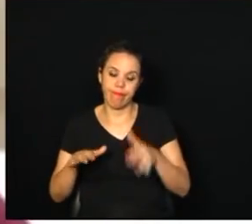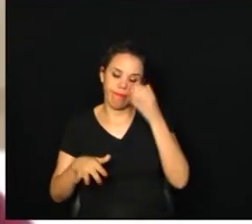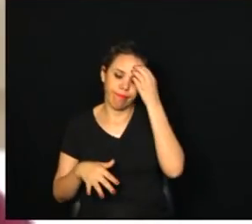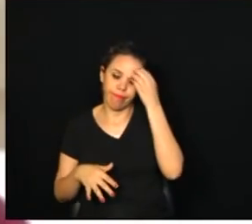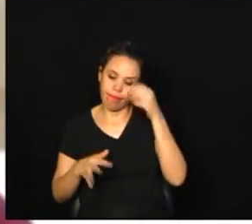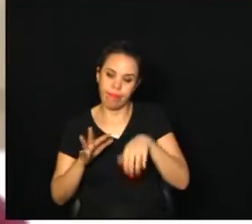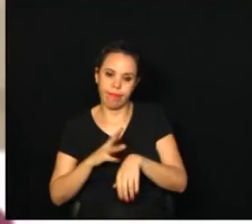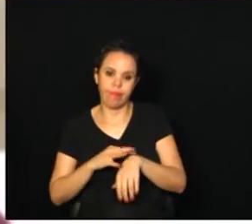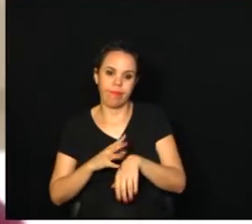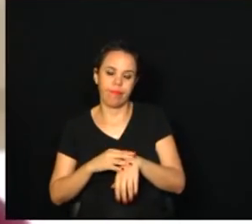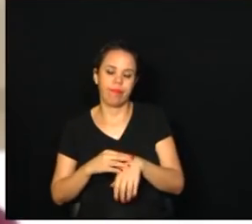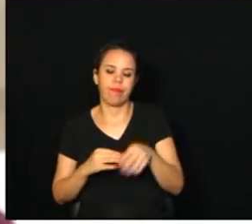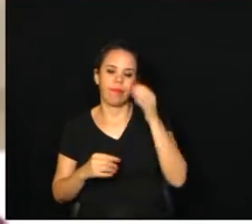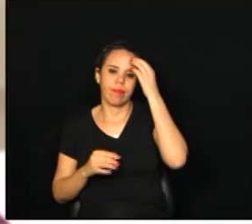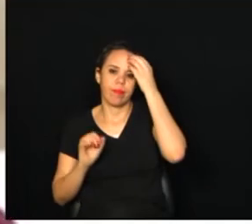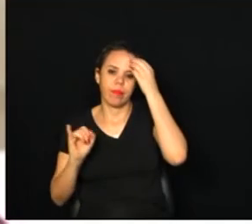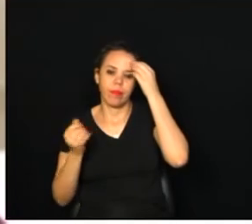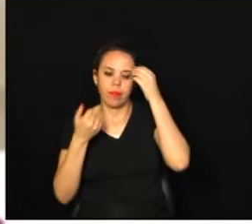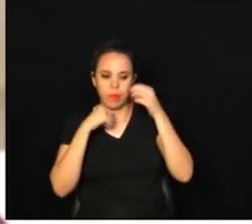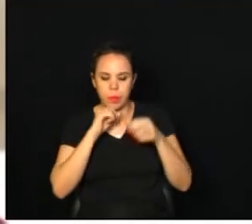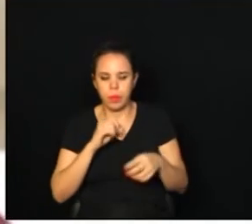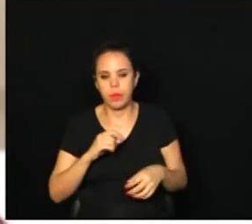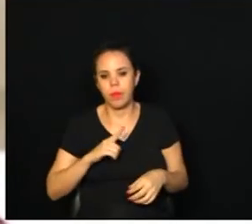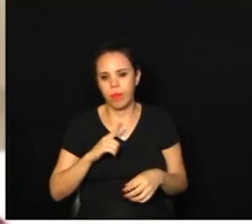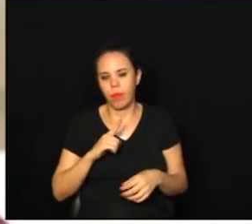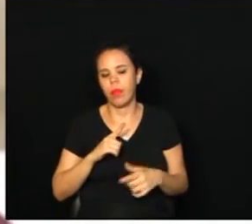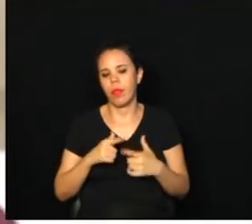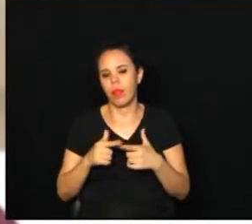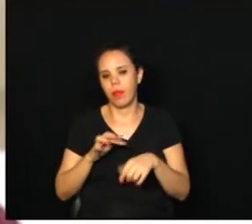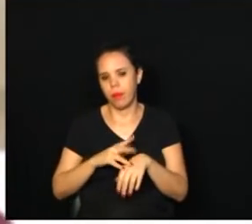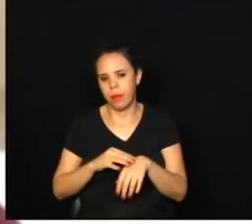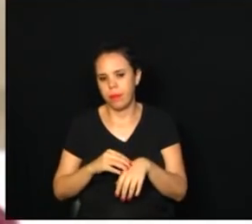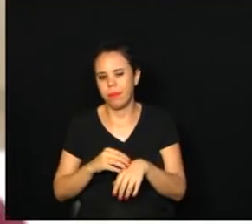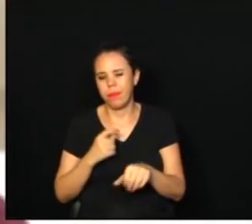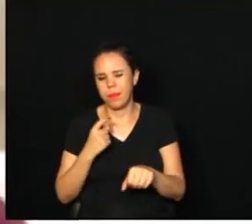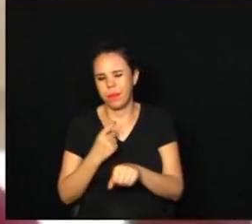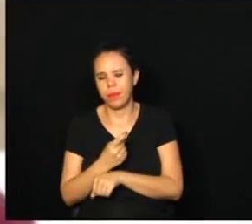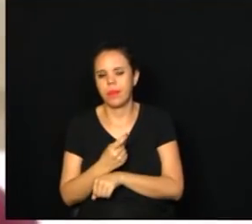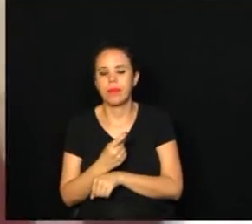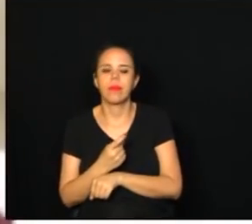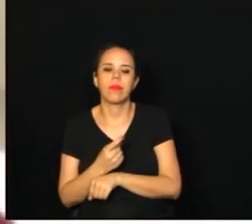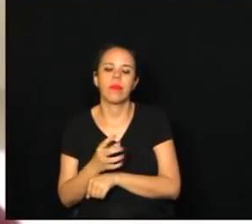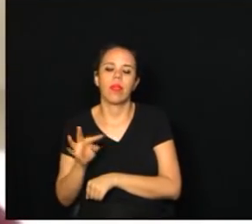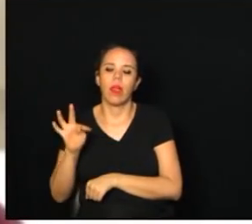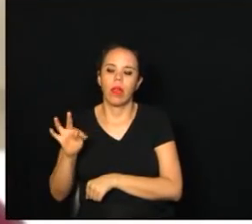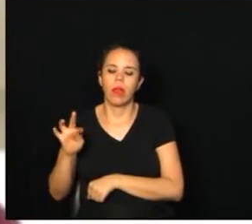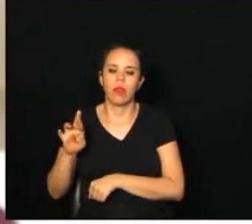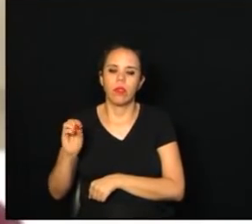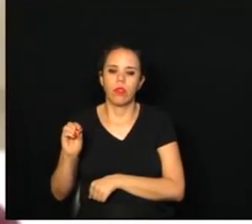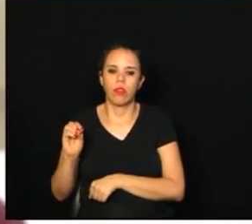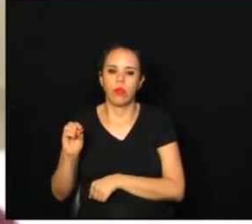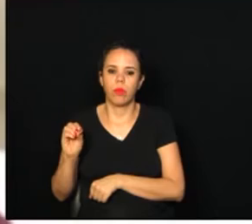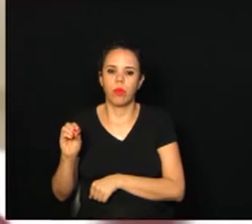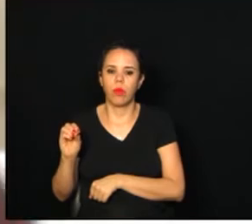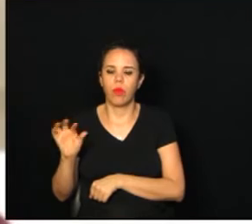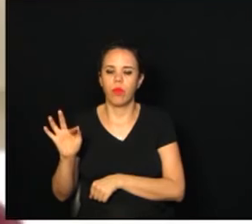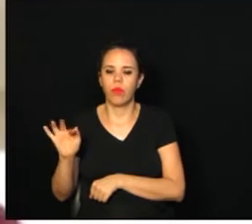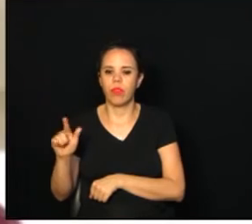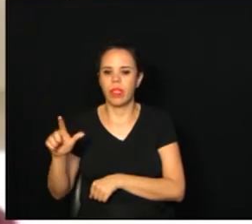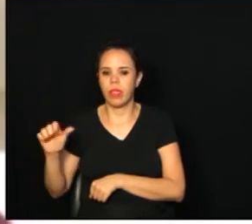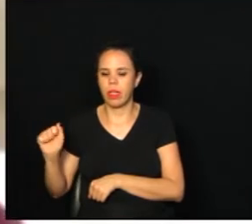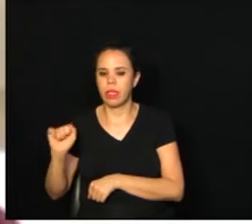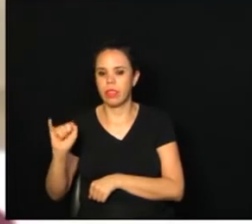trombofilia às vezes só descobre quando perde o bebê. Infelizmente, Viviane, muitas vezes a gente recebe pacientes com óbito da